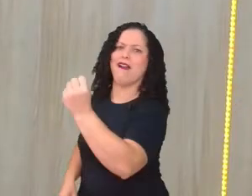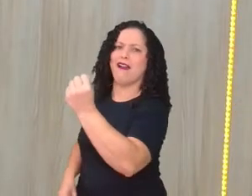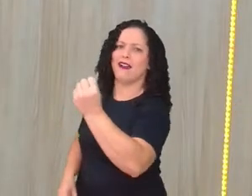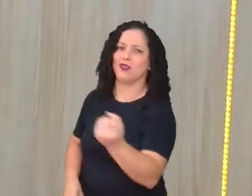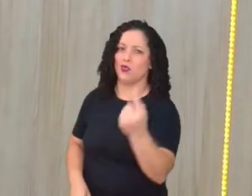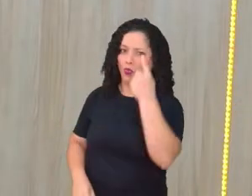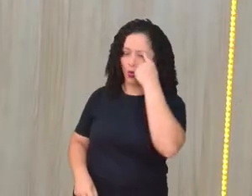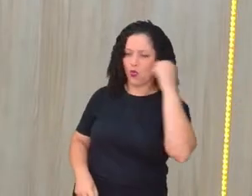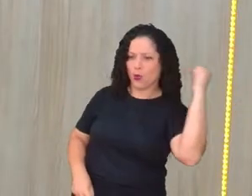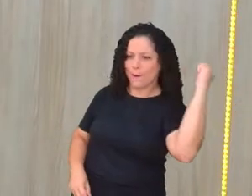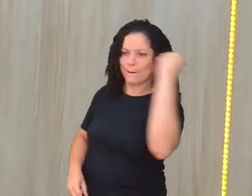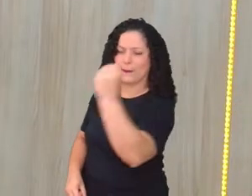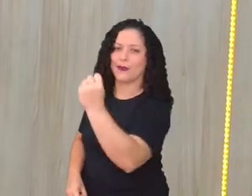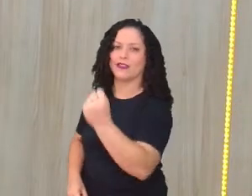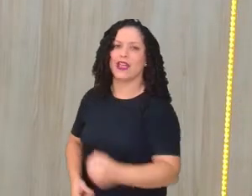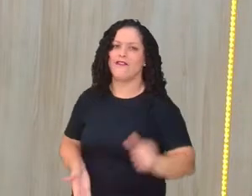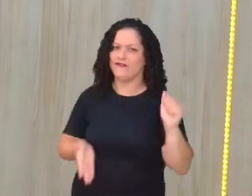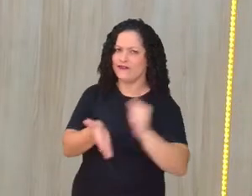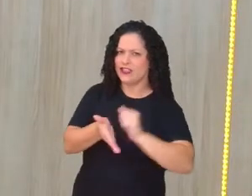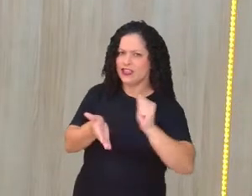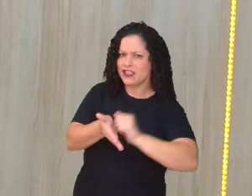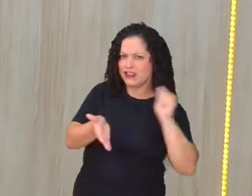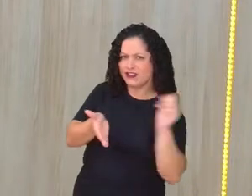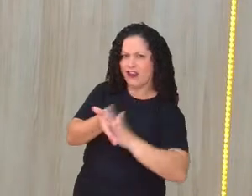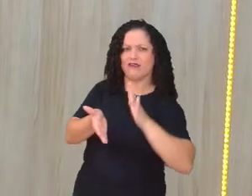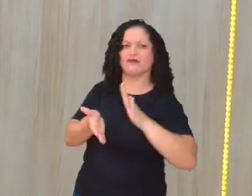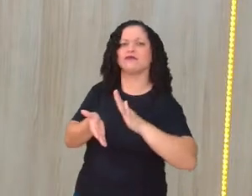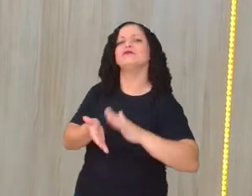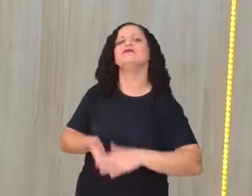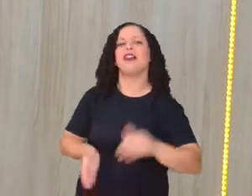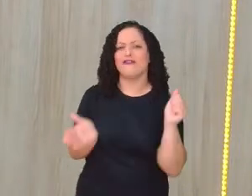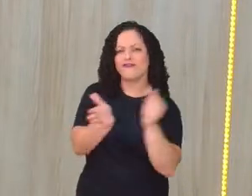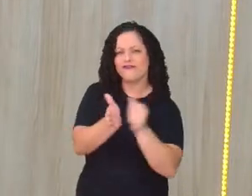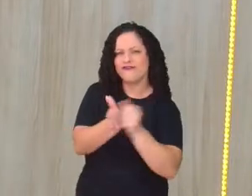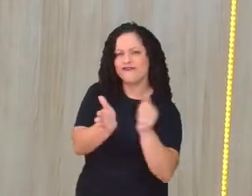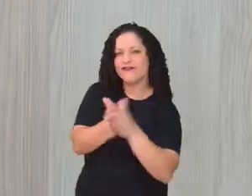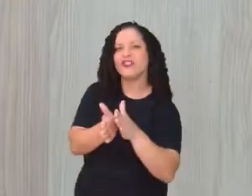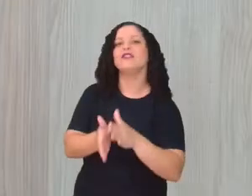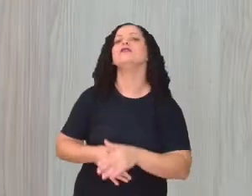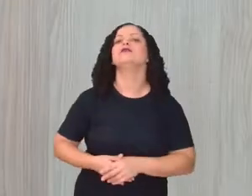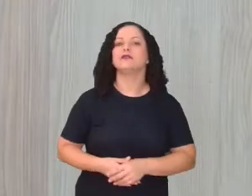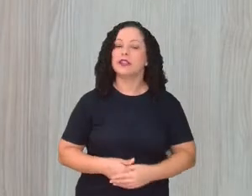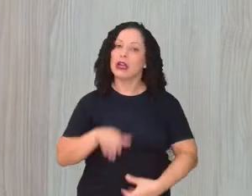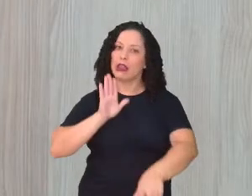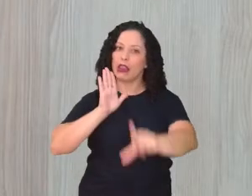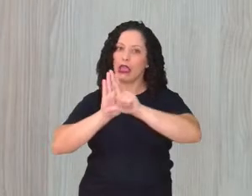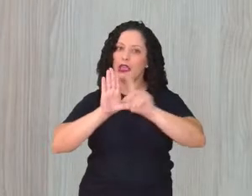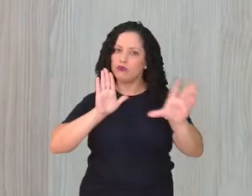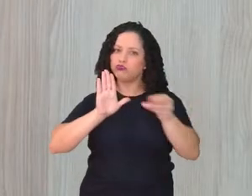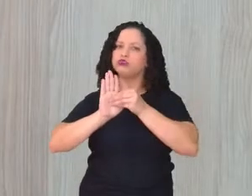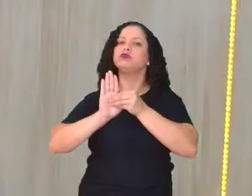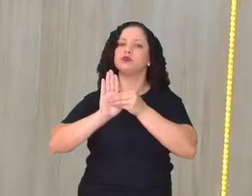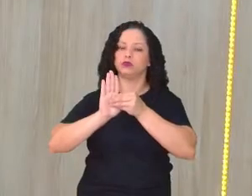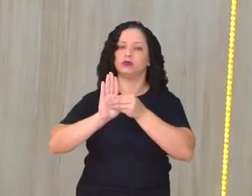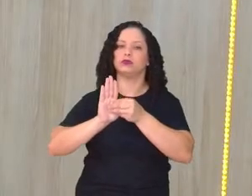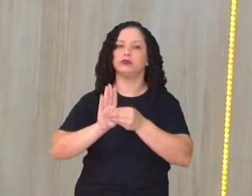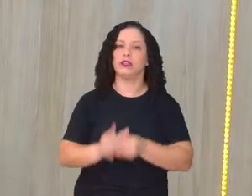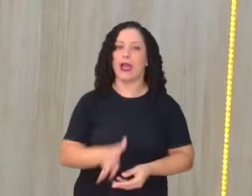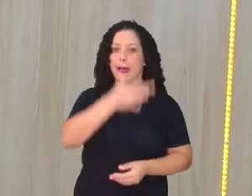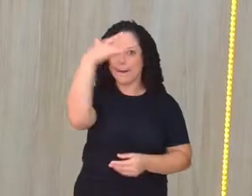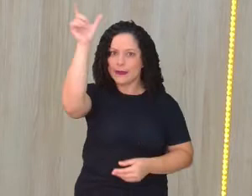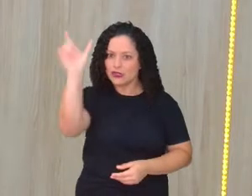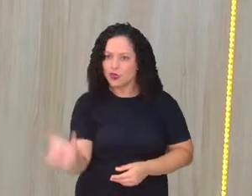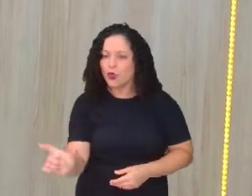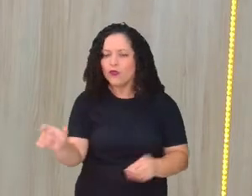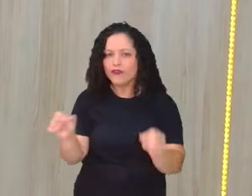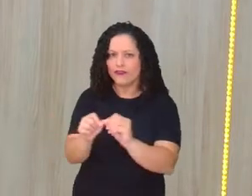aquela coisa, tipo, papum, né? Bateu, levou, né? Você e estava dentro coisa, da lei. Isso, fazia uma coisa, se